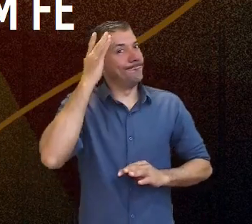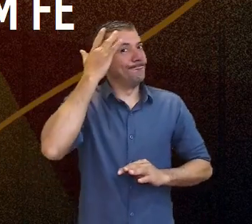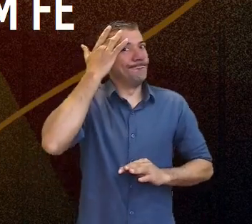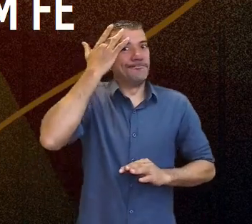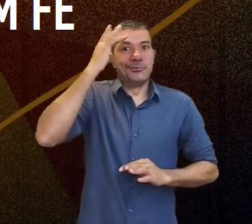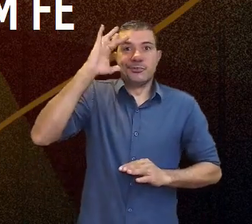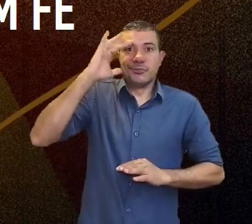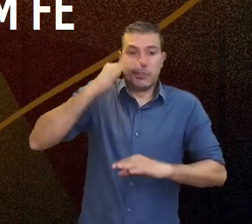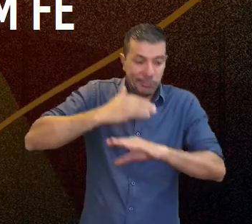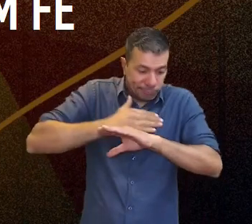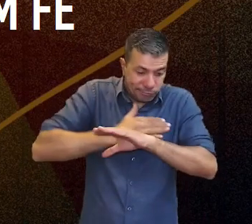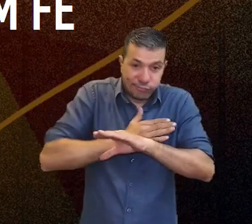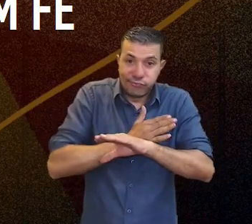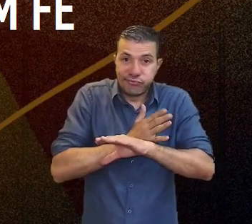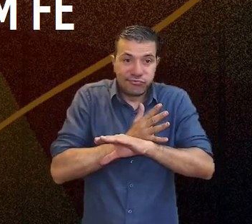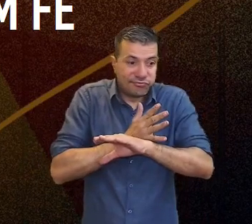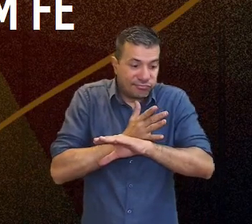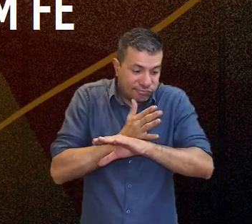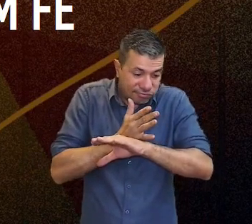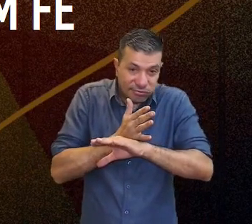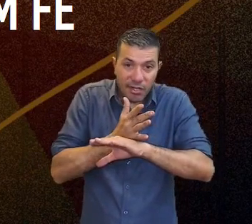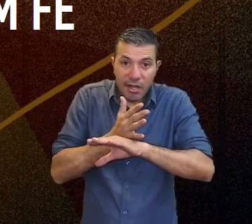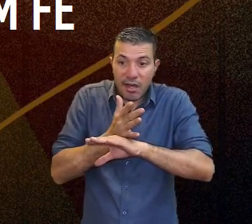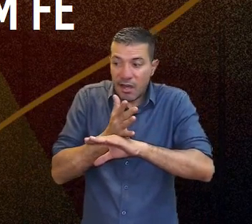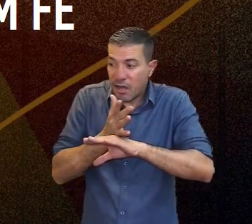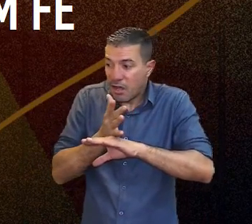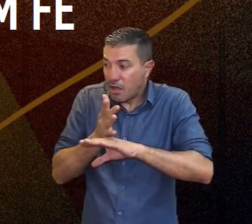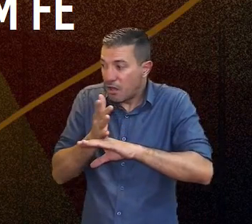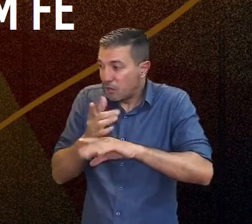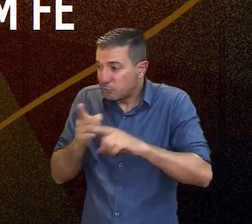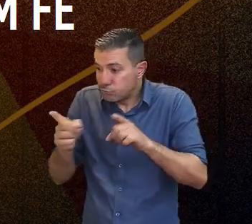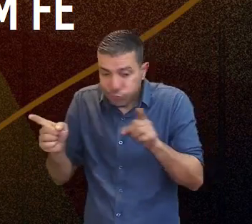Sei quando será, mas